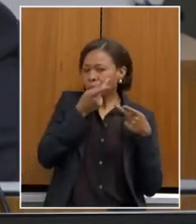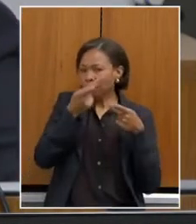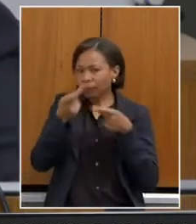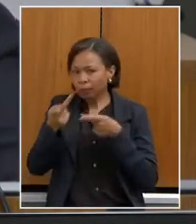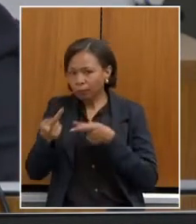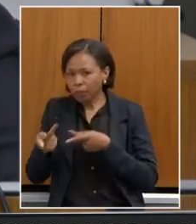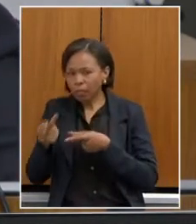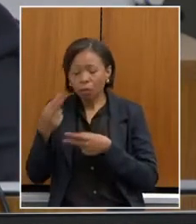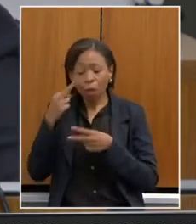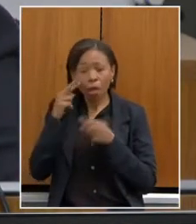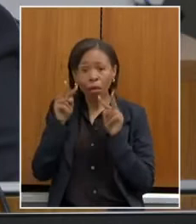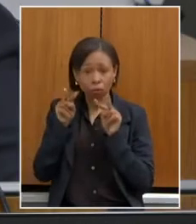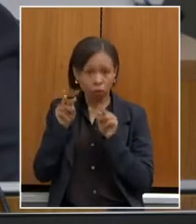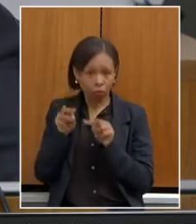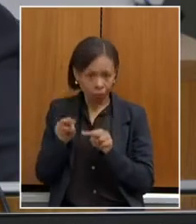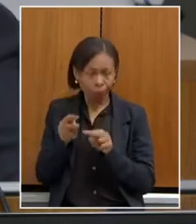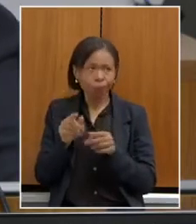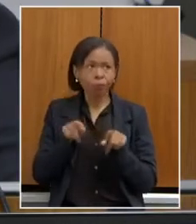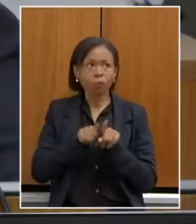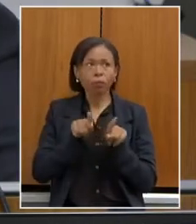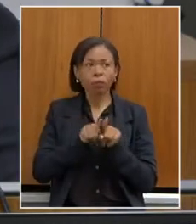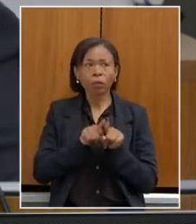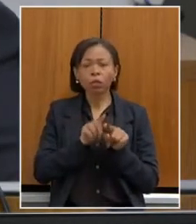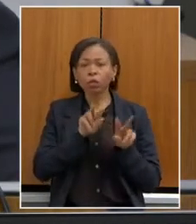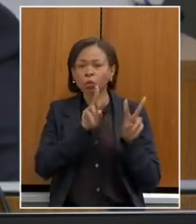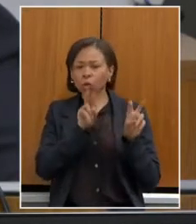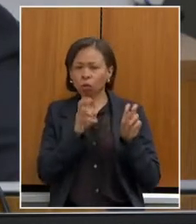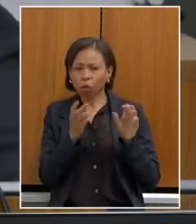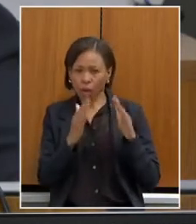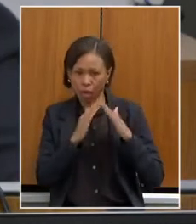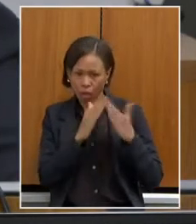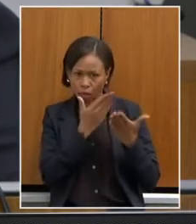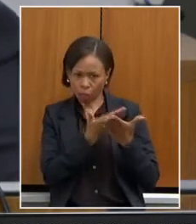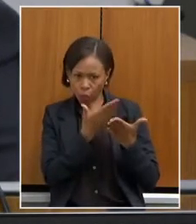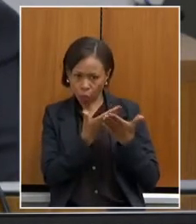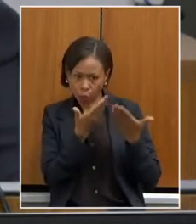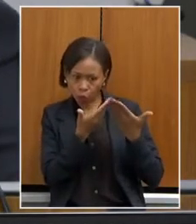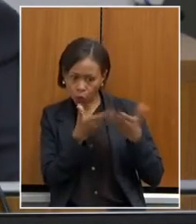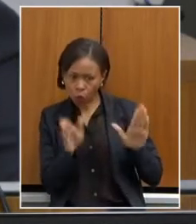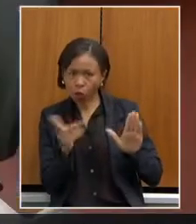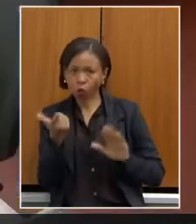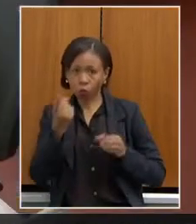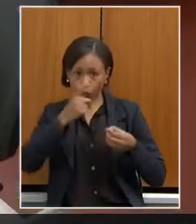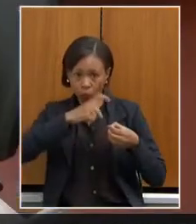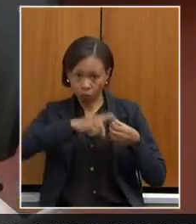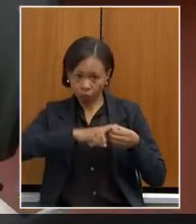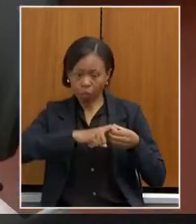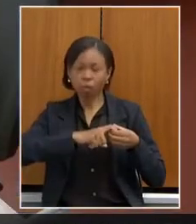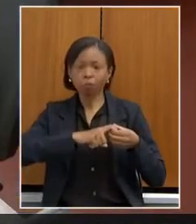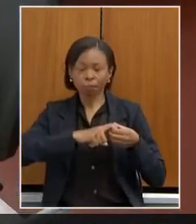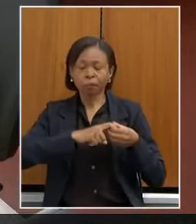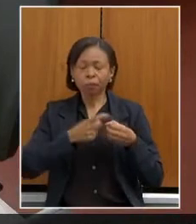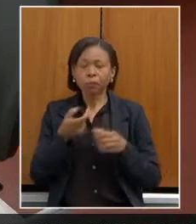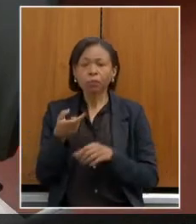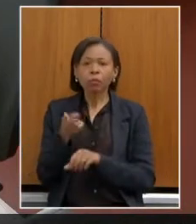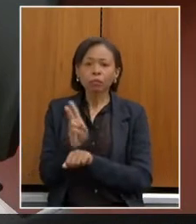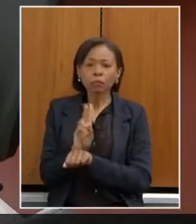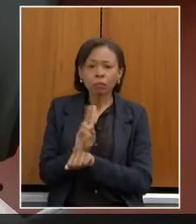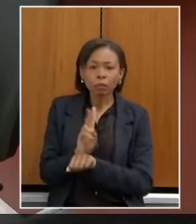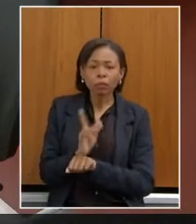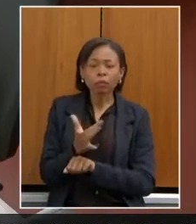em relação ao retorno às aulas o protocolo sanitário a secretaria desenvolveu fez umas novas